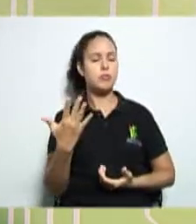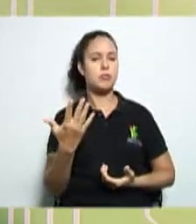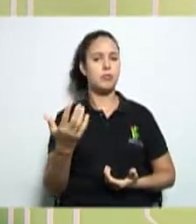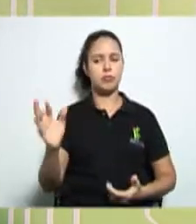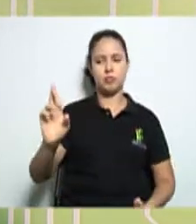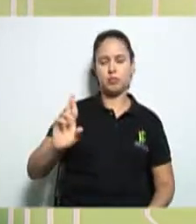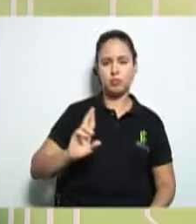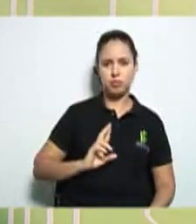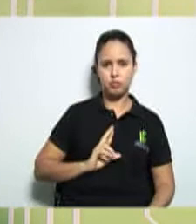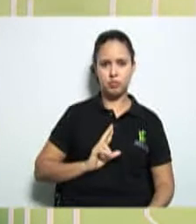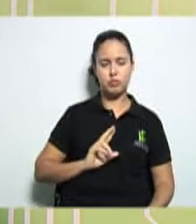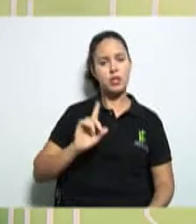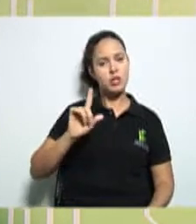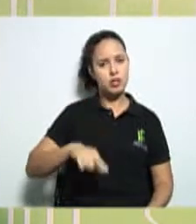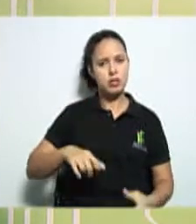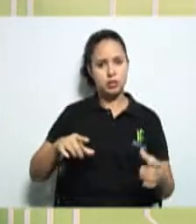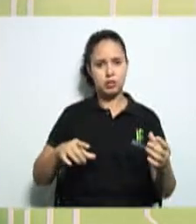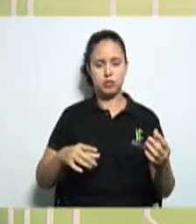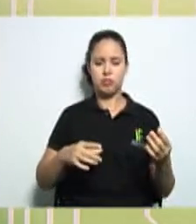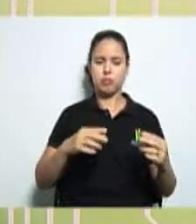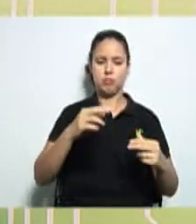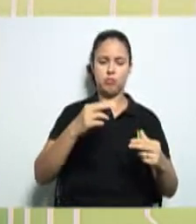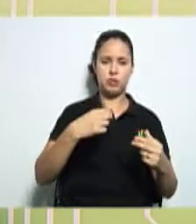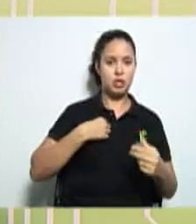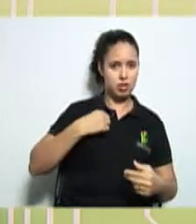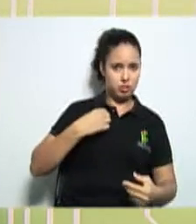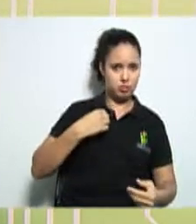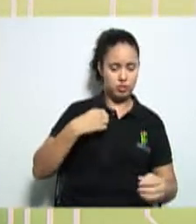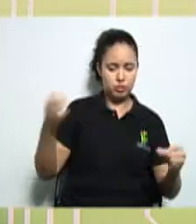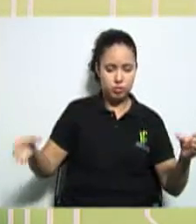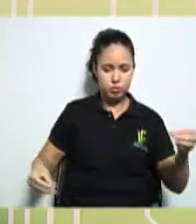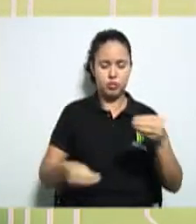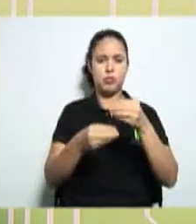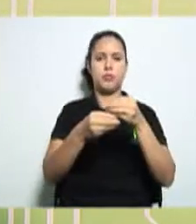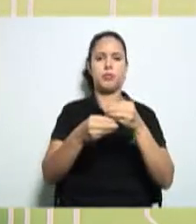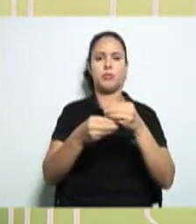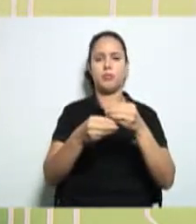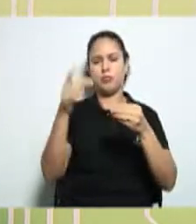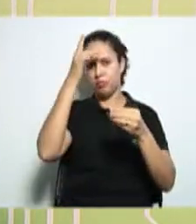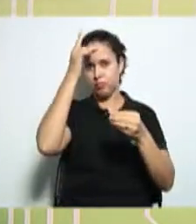está junto com o serviço. Então, quando a gente vai a uma loja